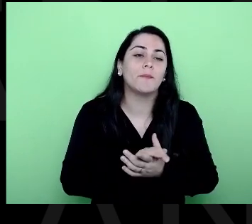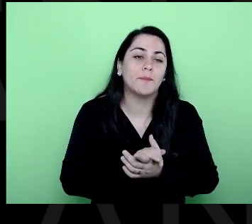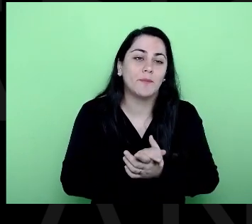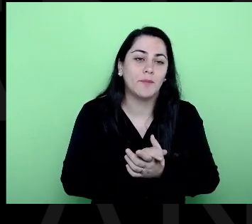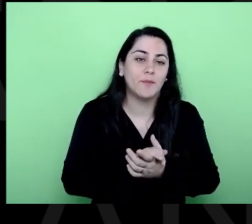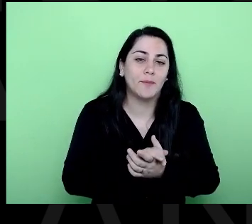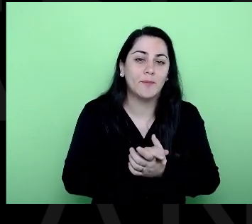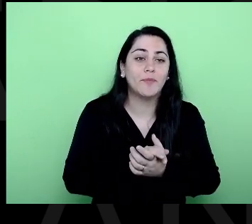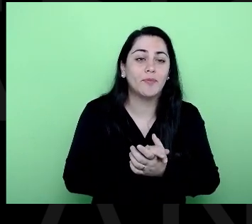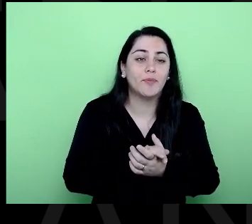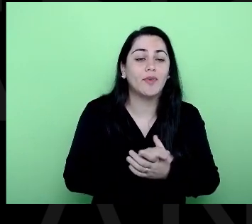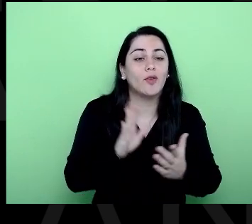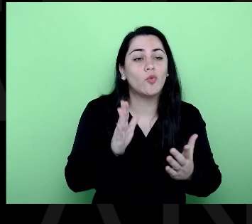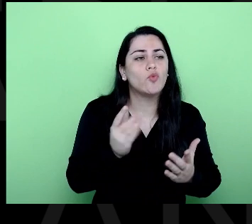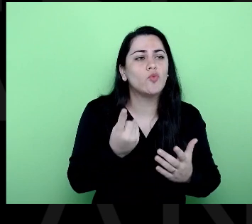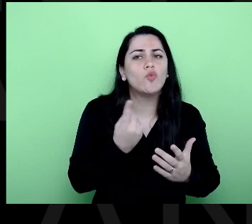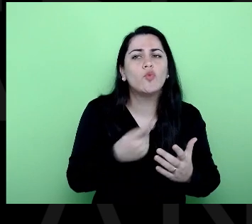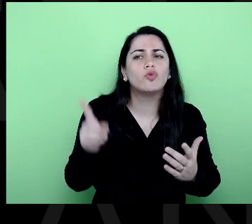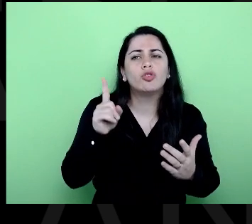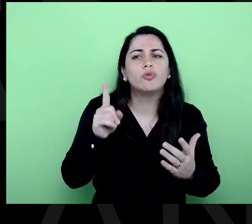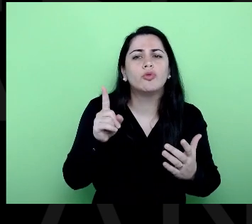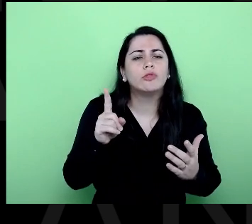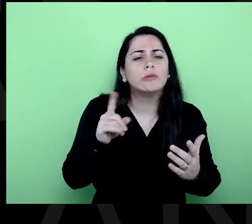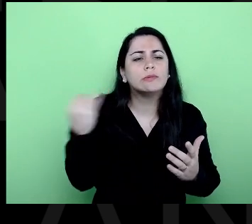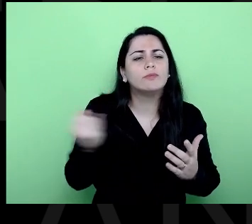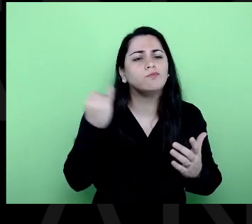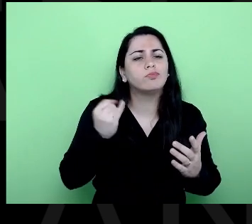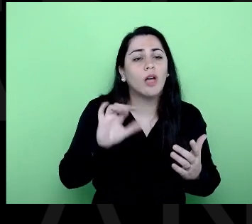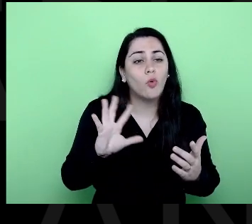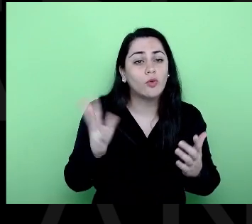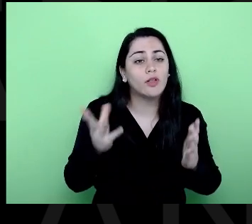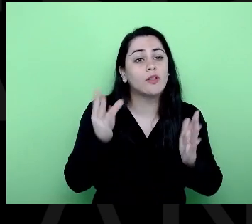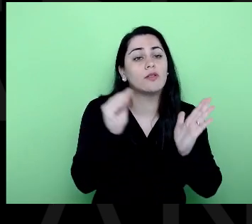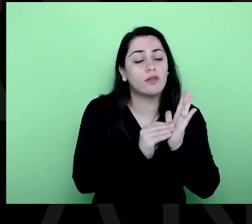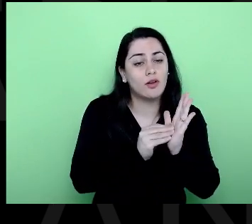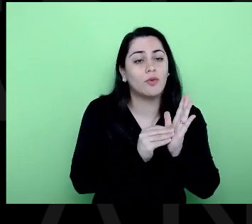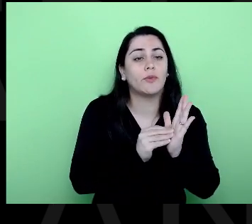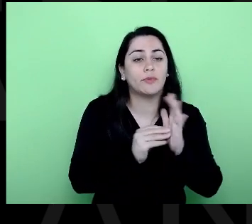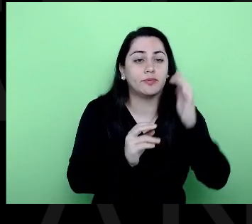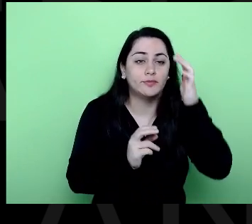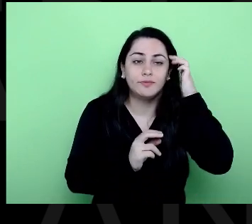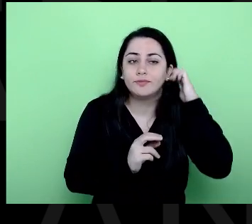O grande momento, assim, o último fato grandioso que é relatado é